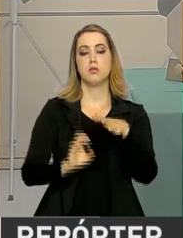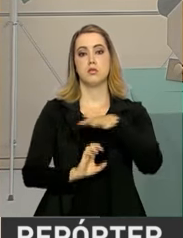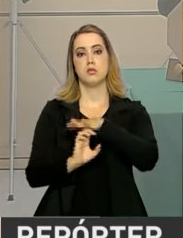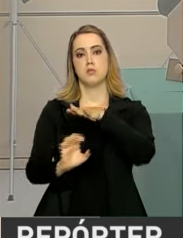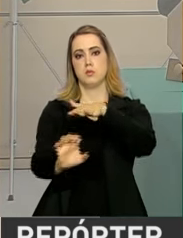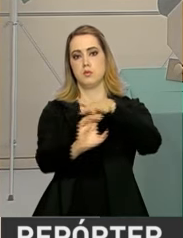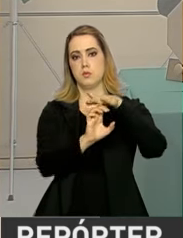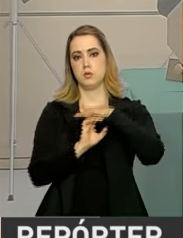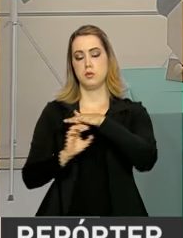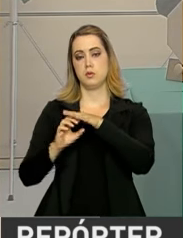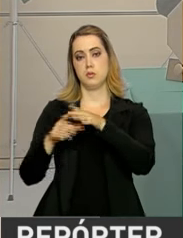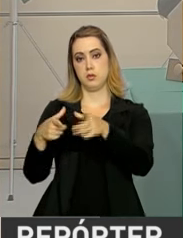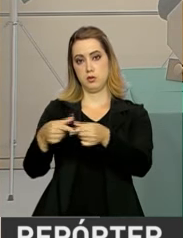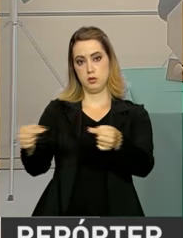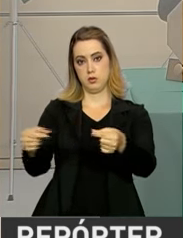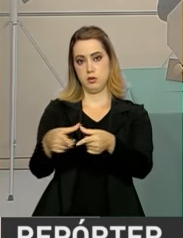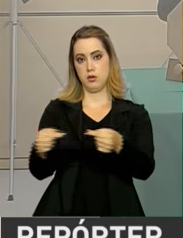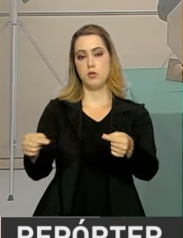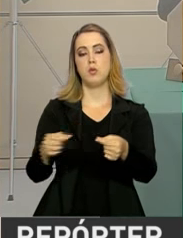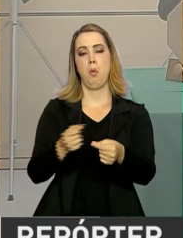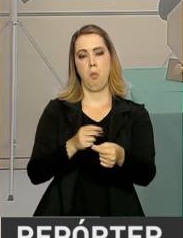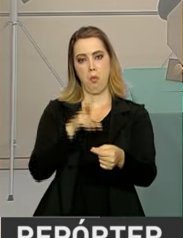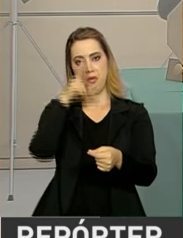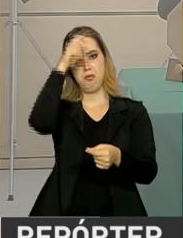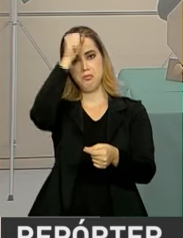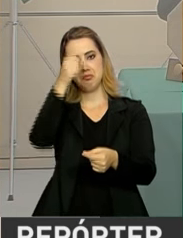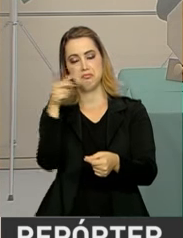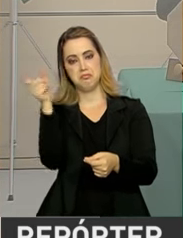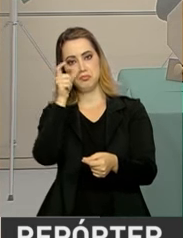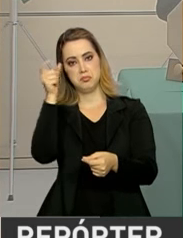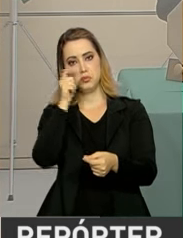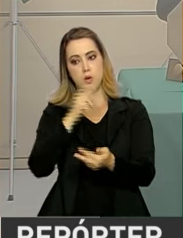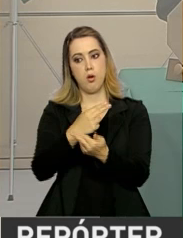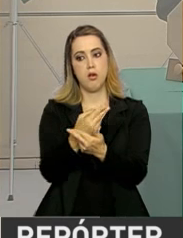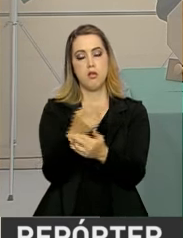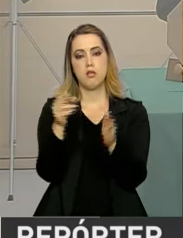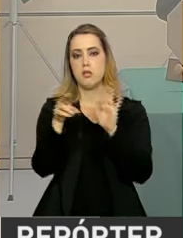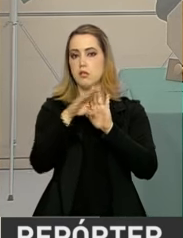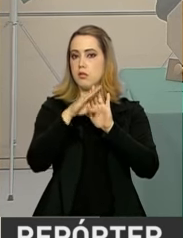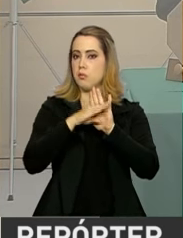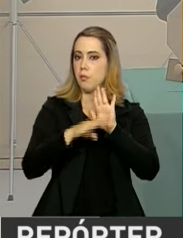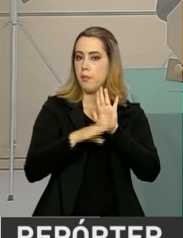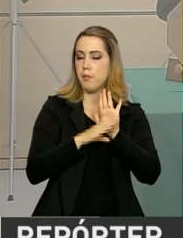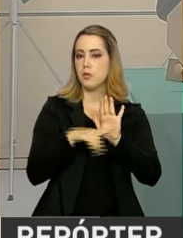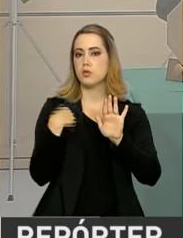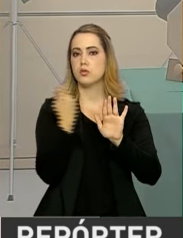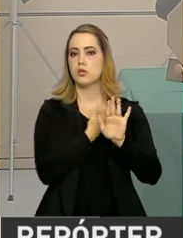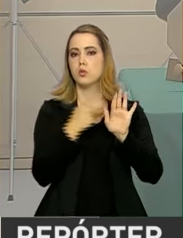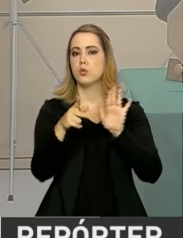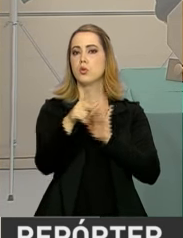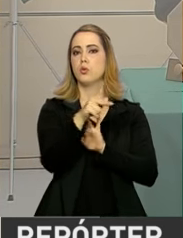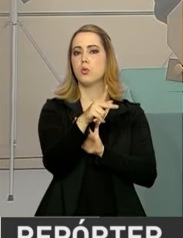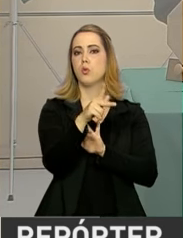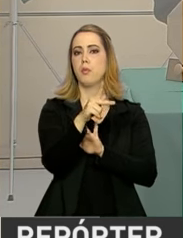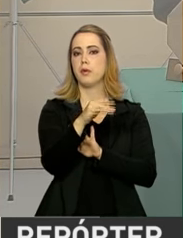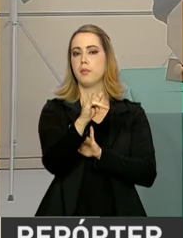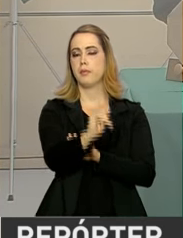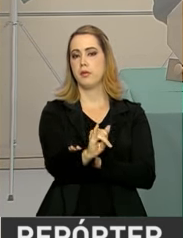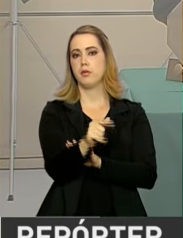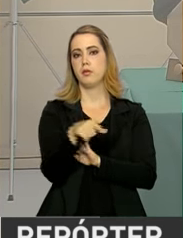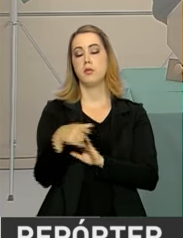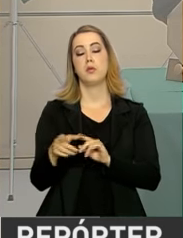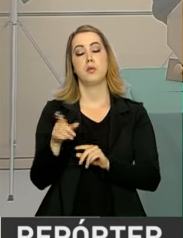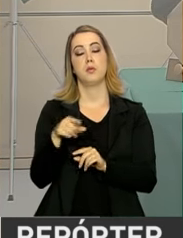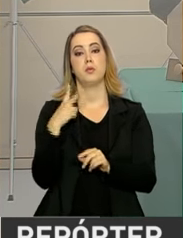japoneses forte interesse em vários projetos do nosso plano e parcerias de investimento com